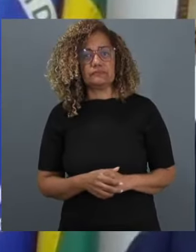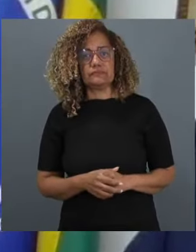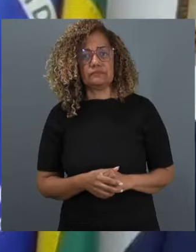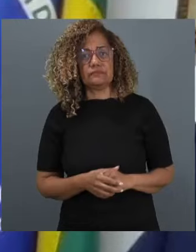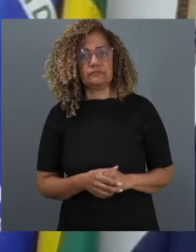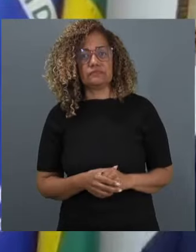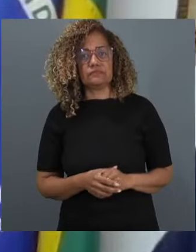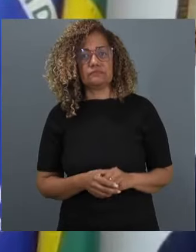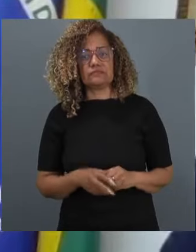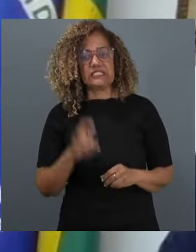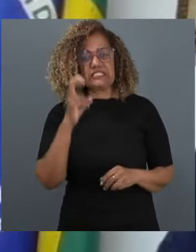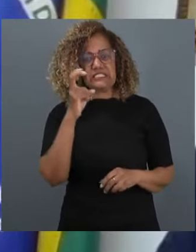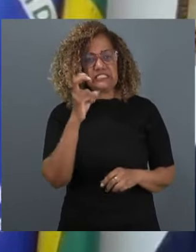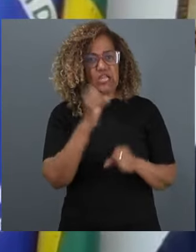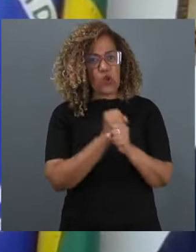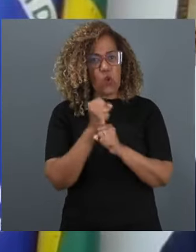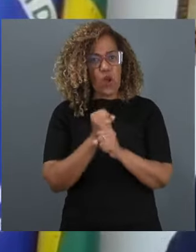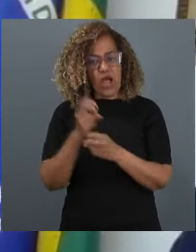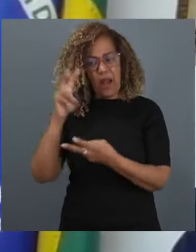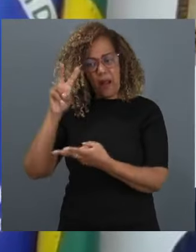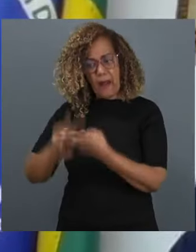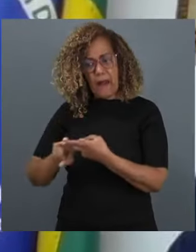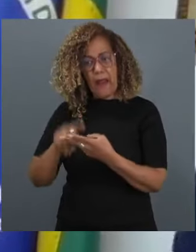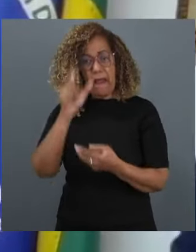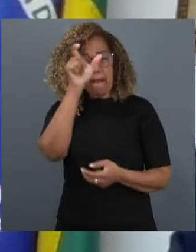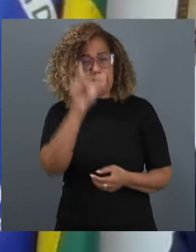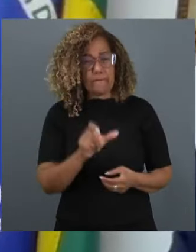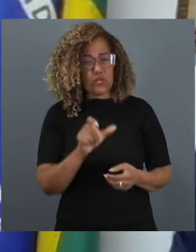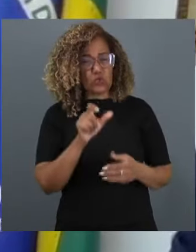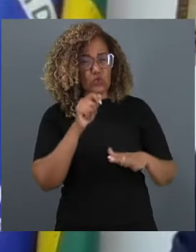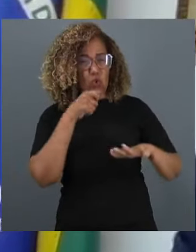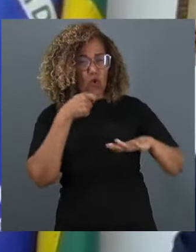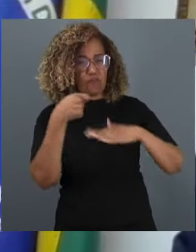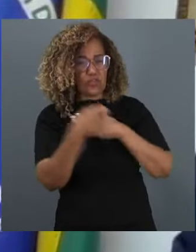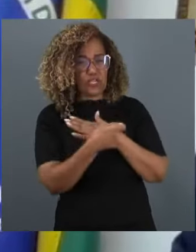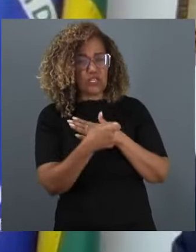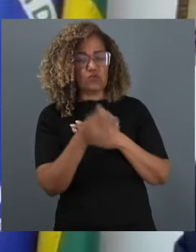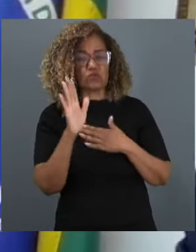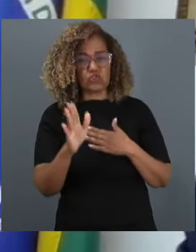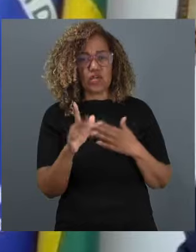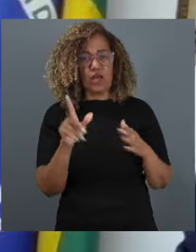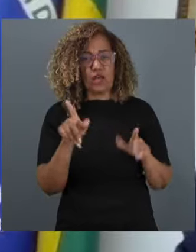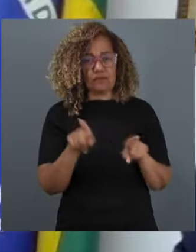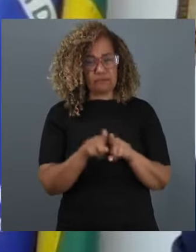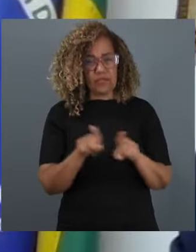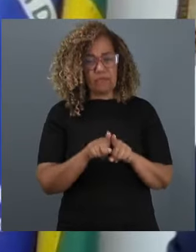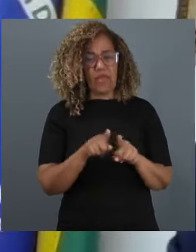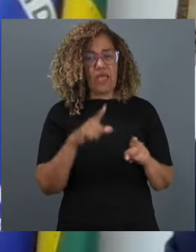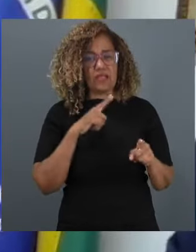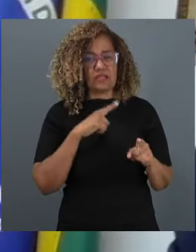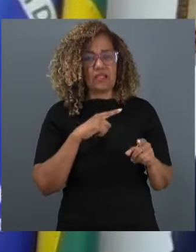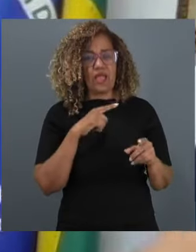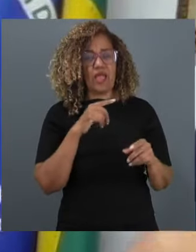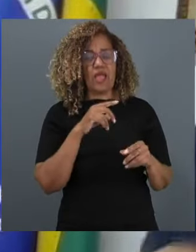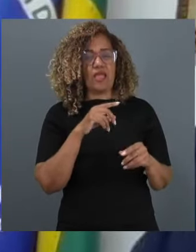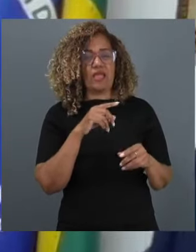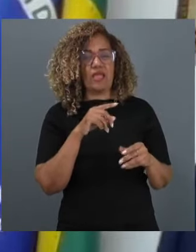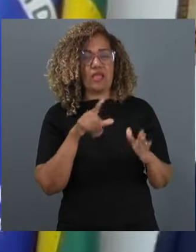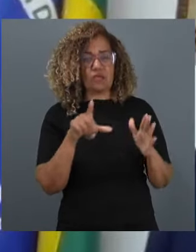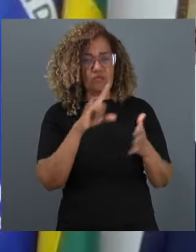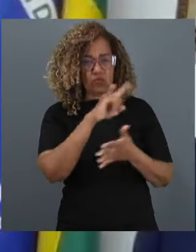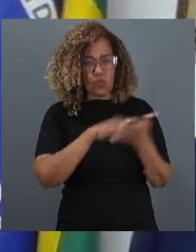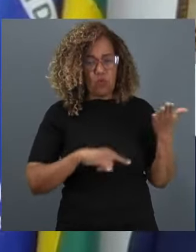das 5 anos de cadeia para fake news, que amanhã está nesse veto 46, que nós temos o dever moral, com a ajuda